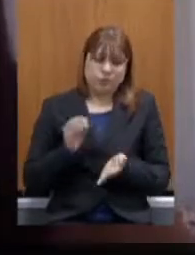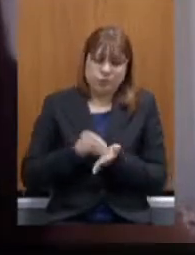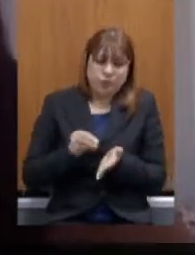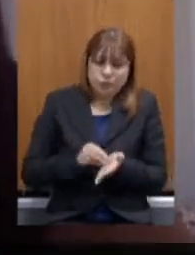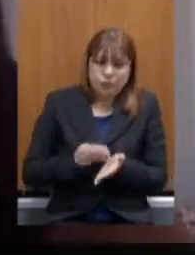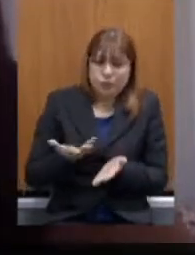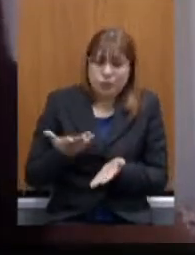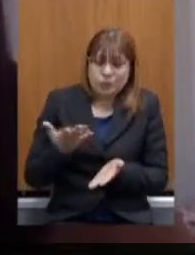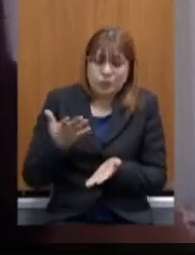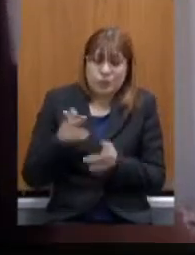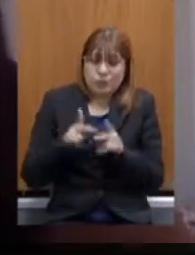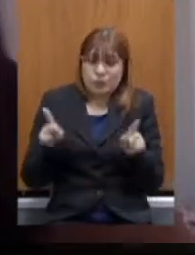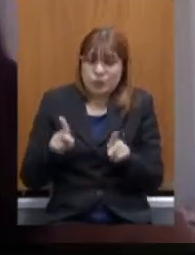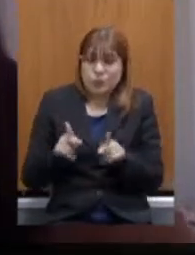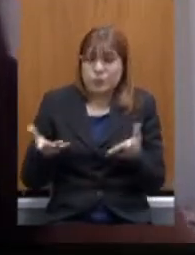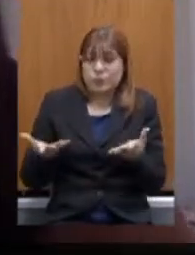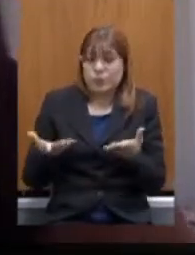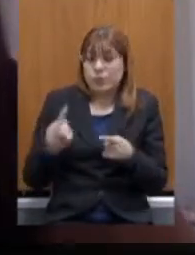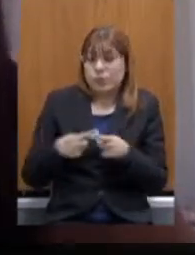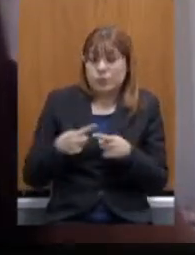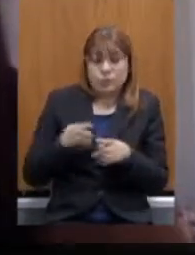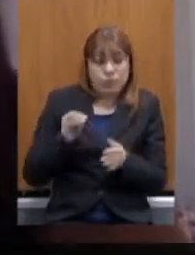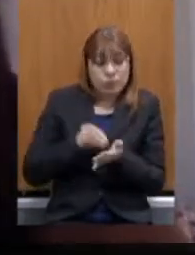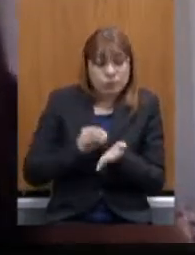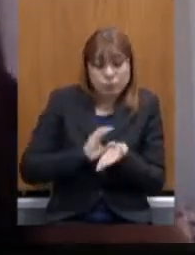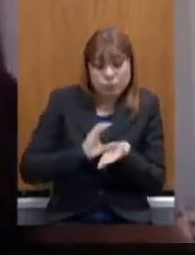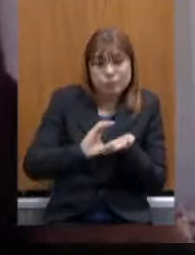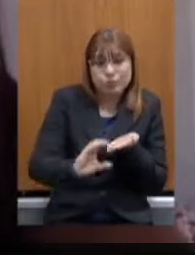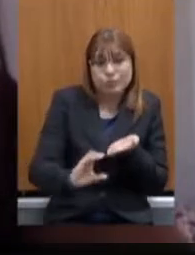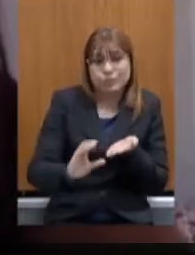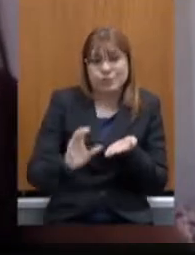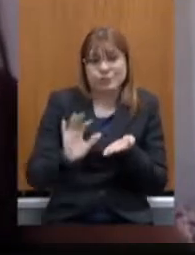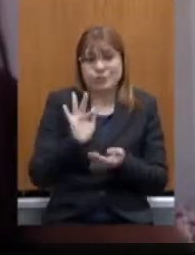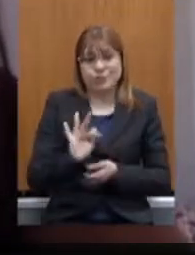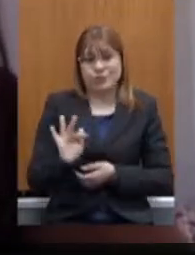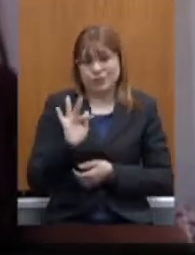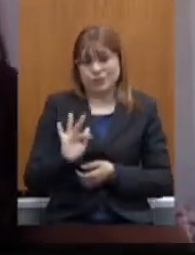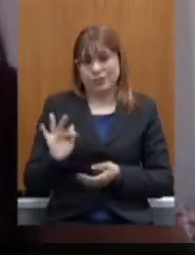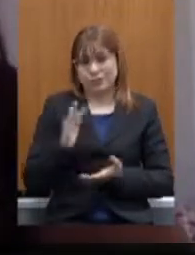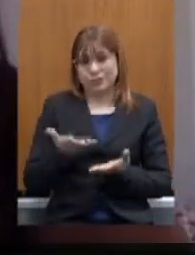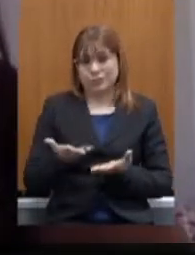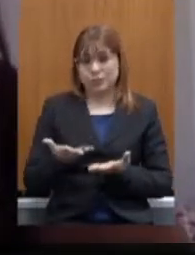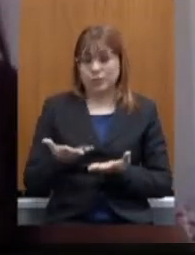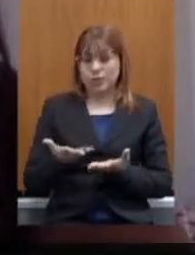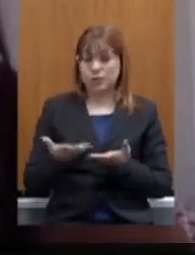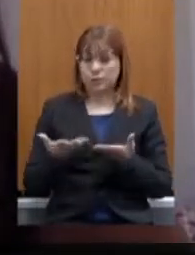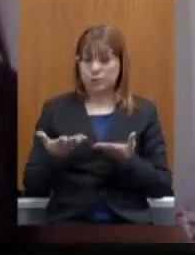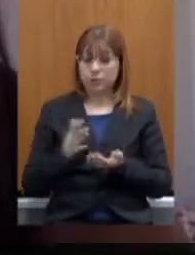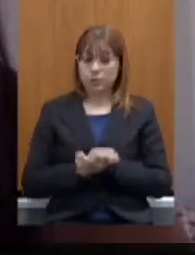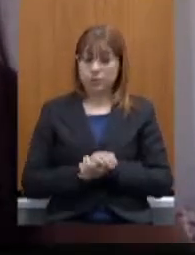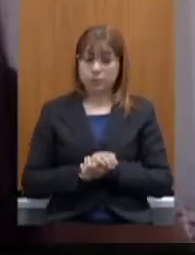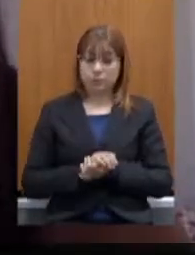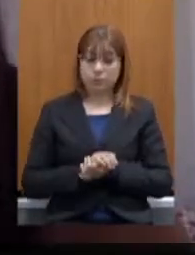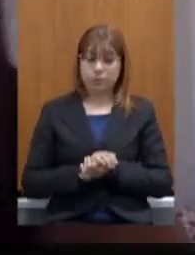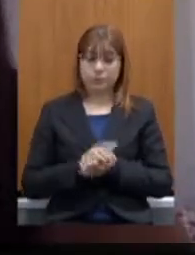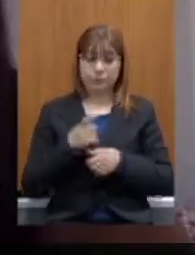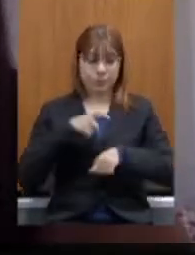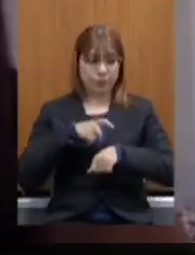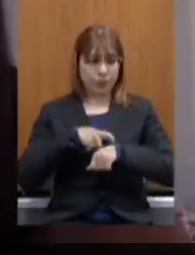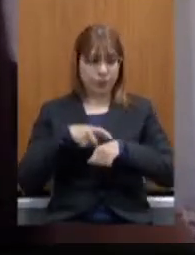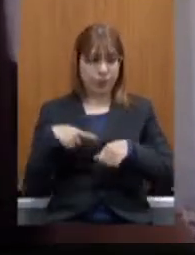e de investimento nas universidades estaduais de minas gerais no momento que a gente é tem que